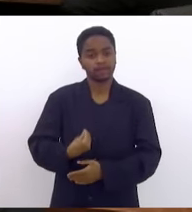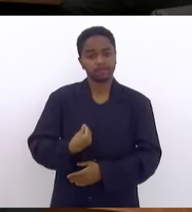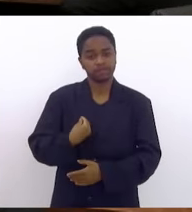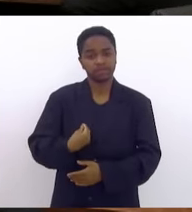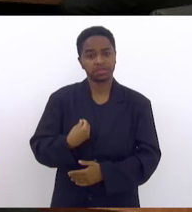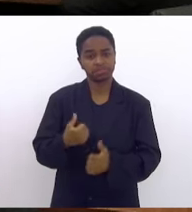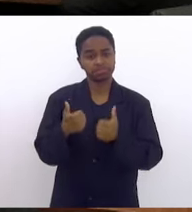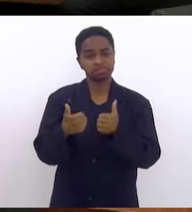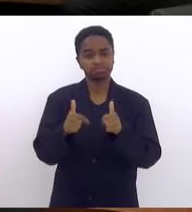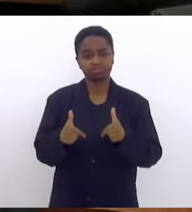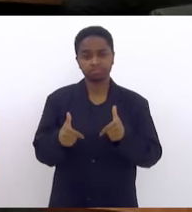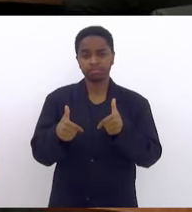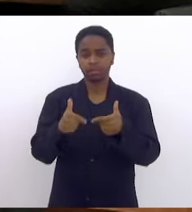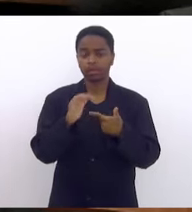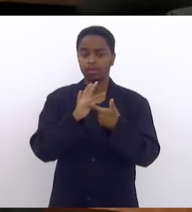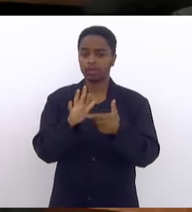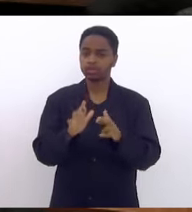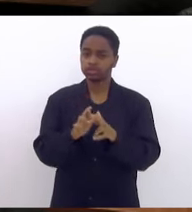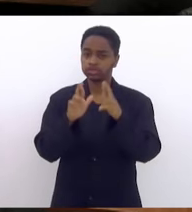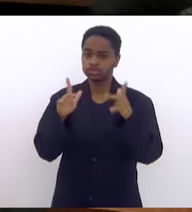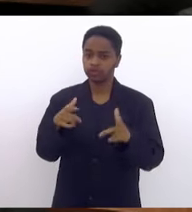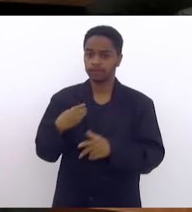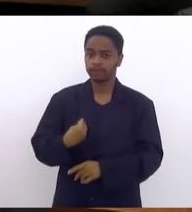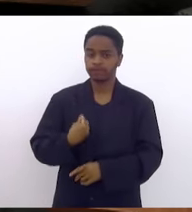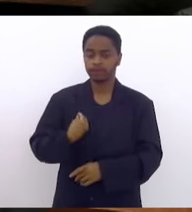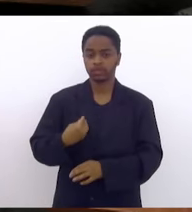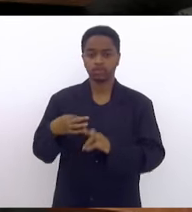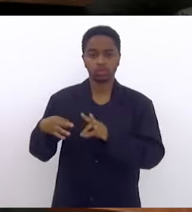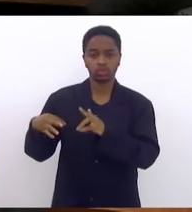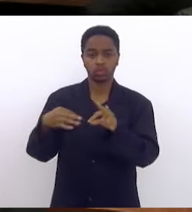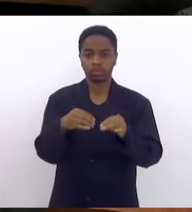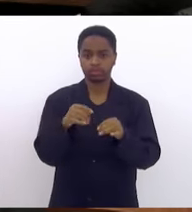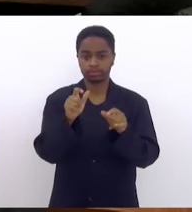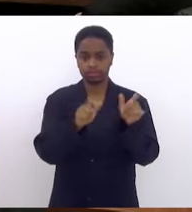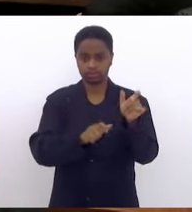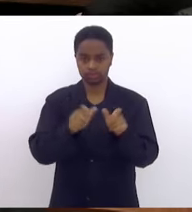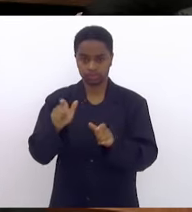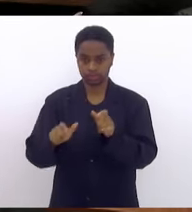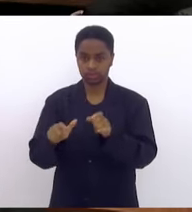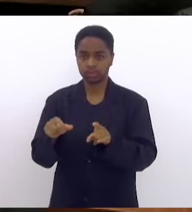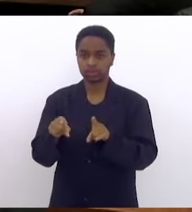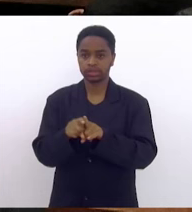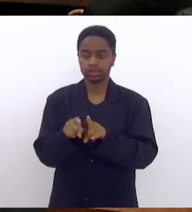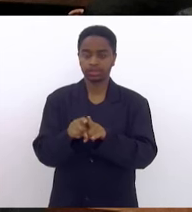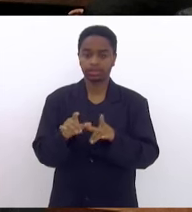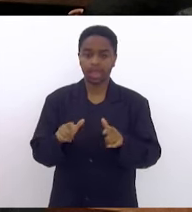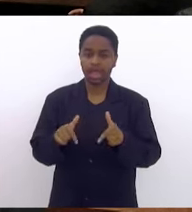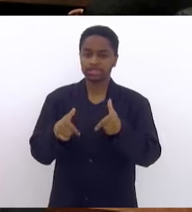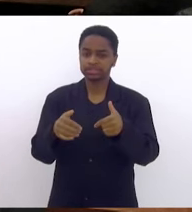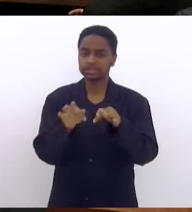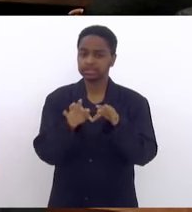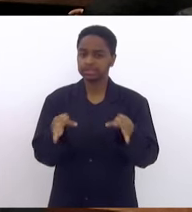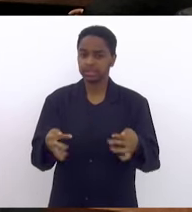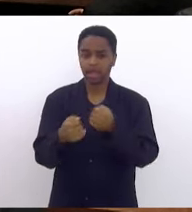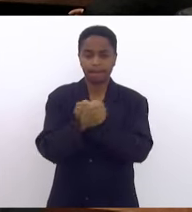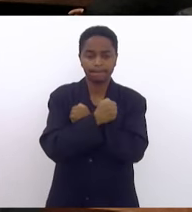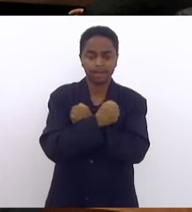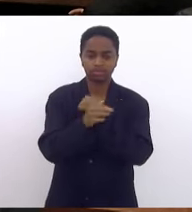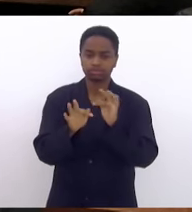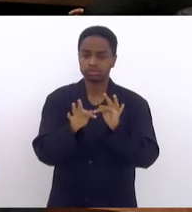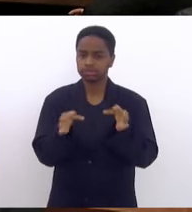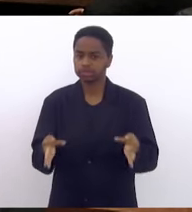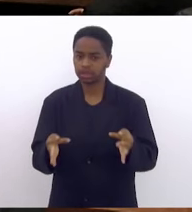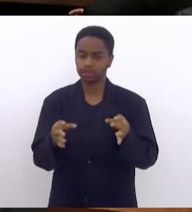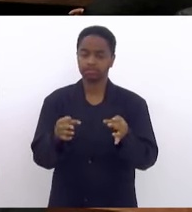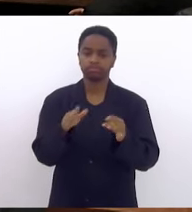de fazermos a diferença na vida de todas as outras pessoas. Com um simples gesto, com um simples abraço, com um